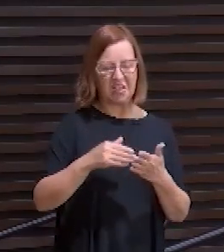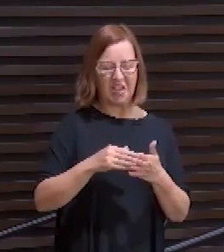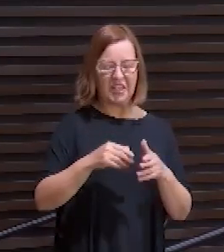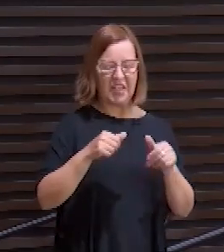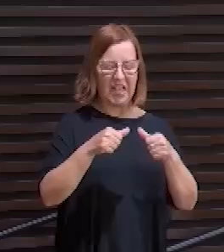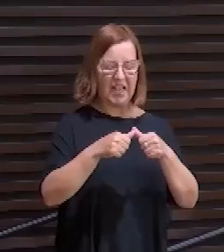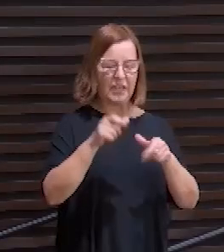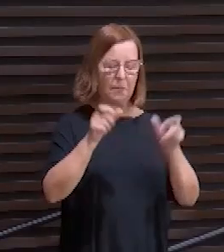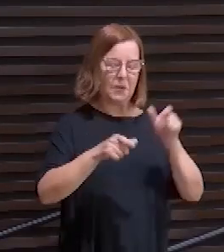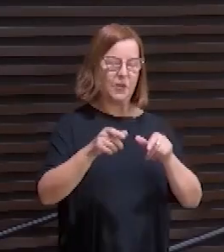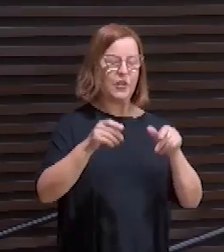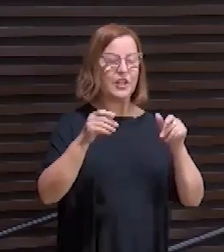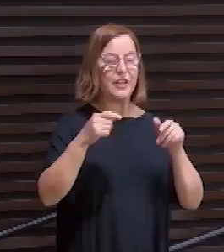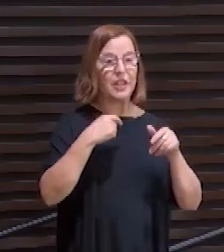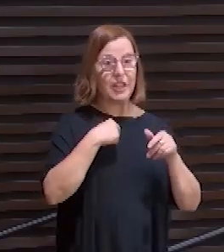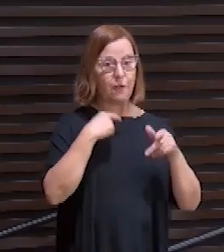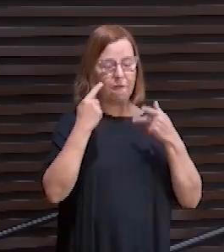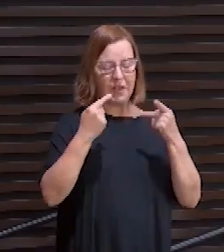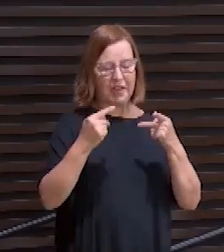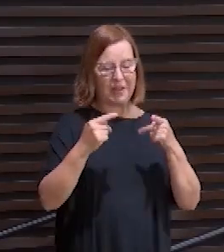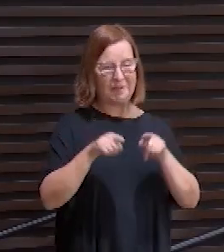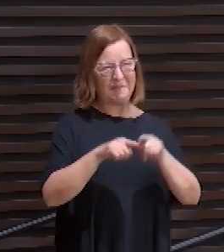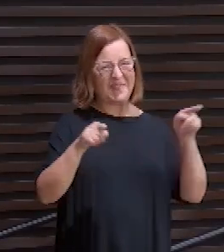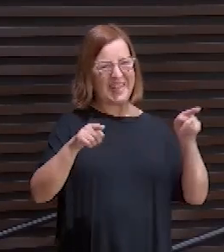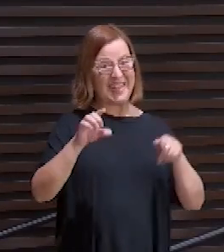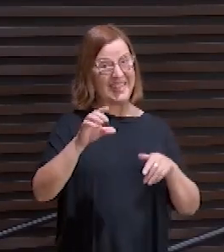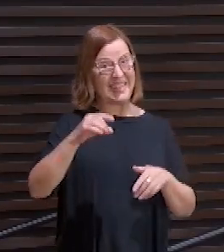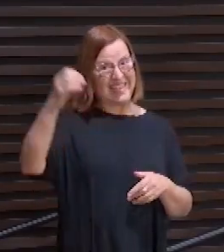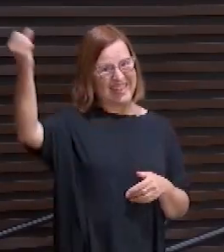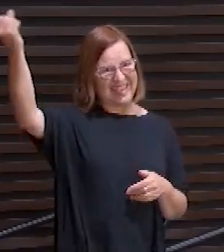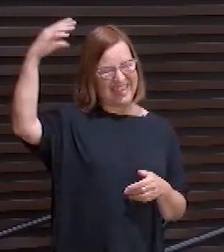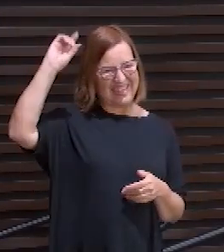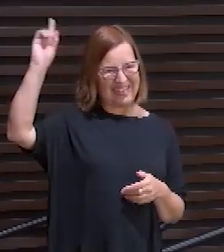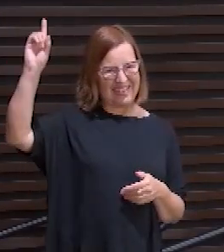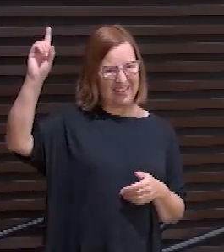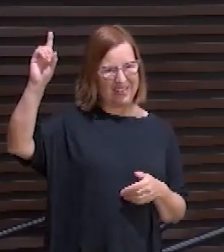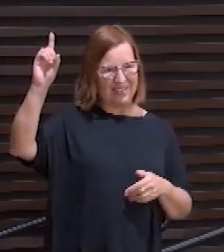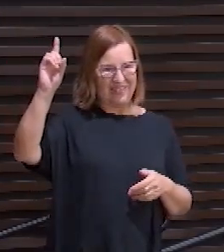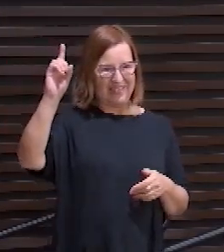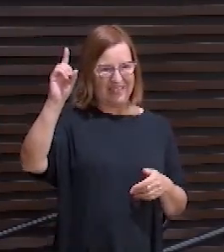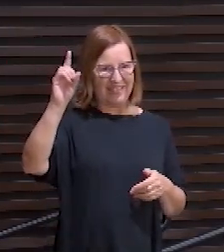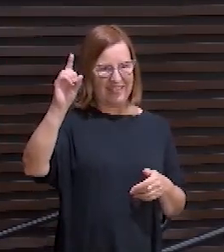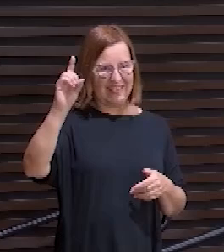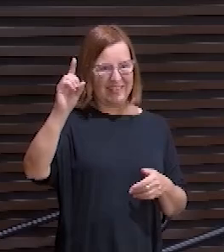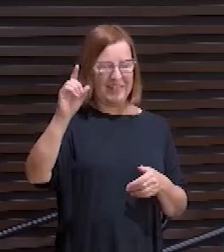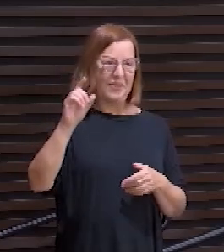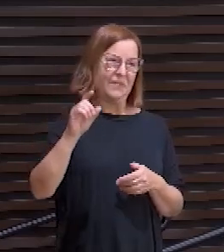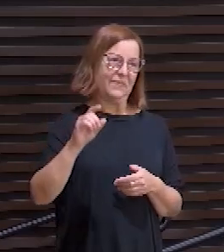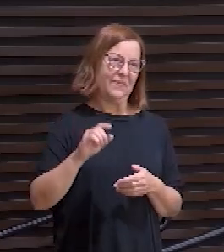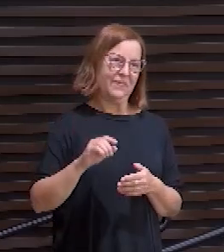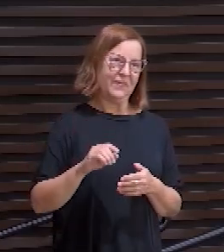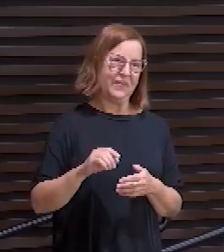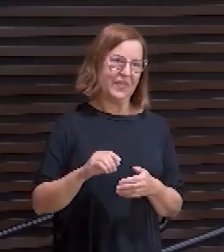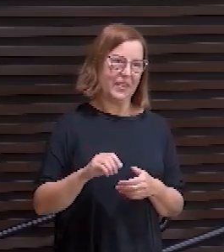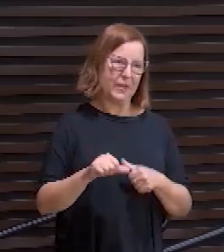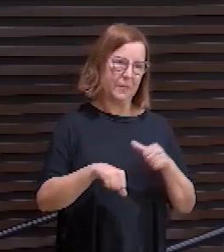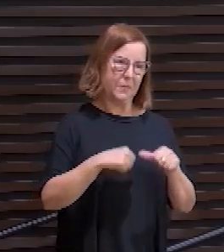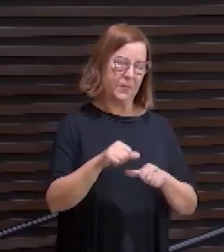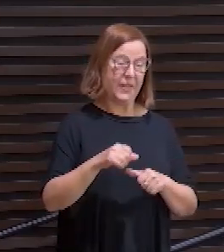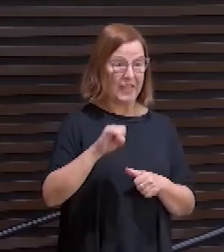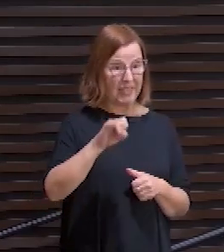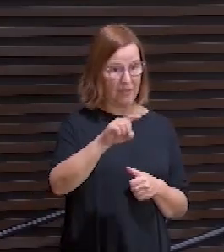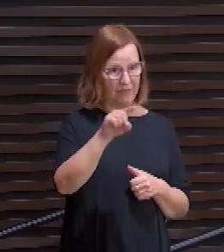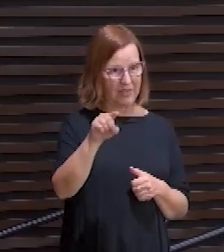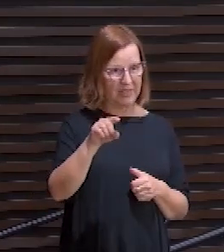aqui. Mas a graça de Deus, e somente a graça de Deus, nos restringiu de agir como eles. Então, se você